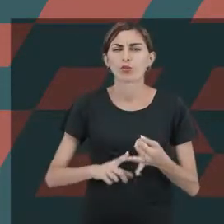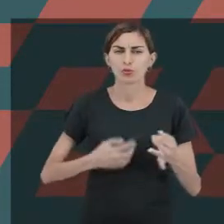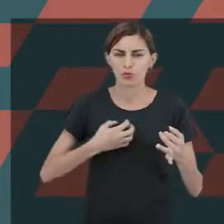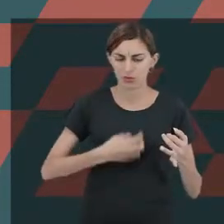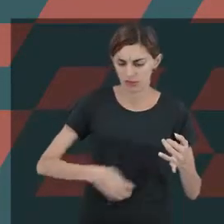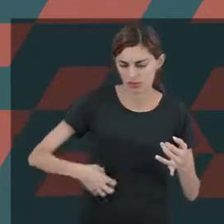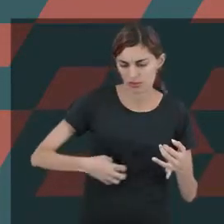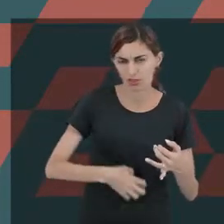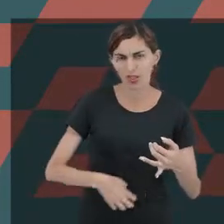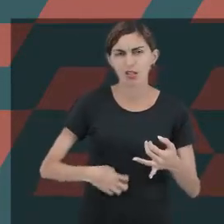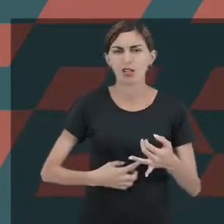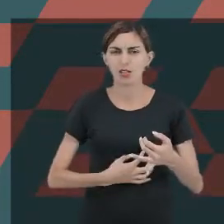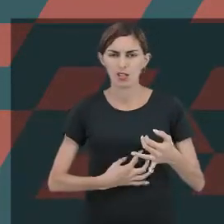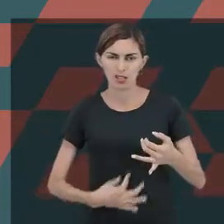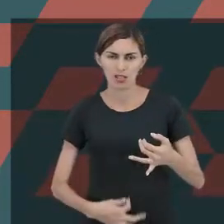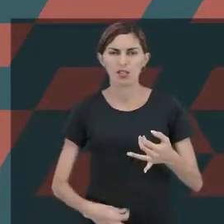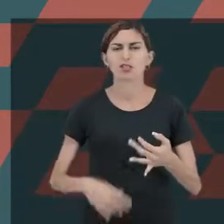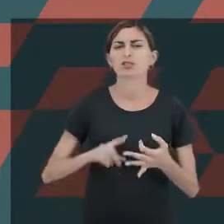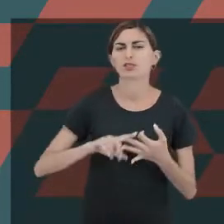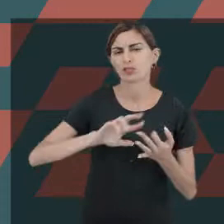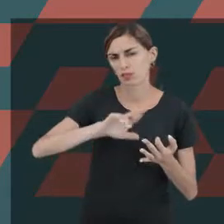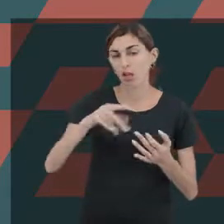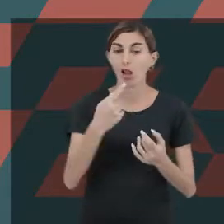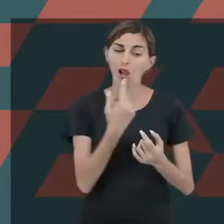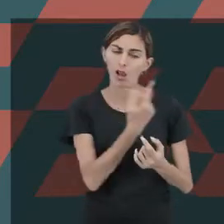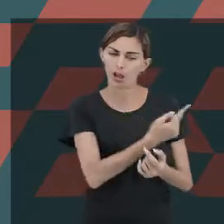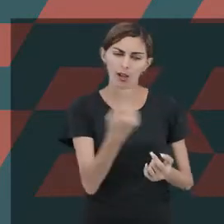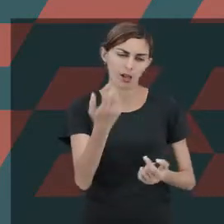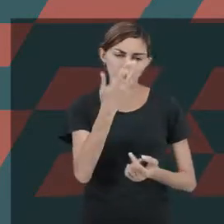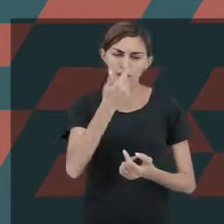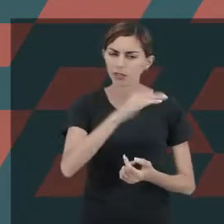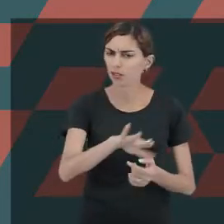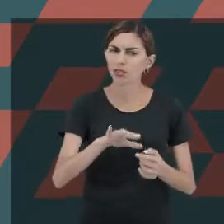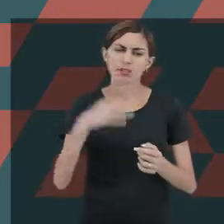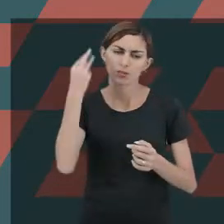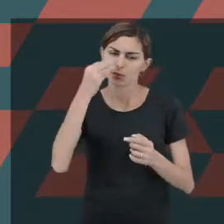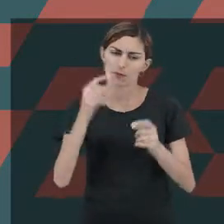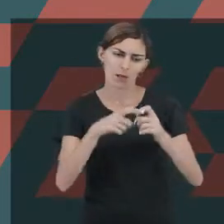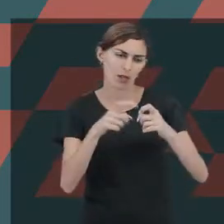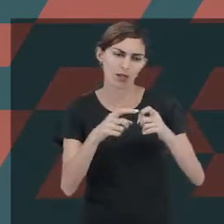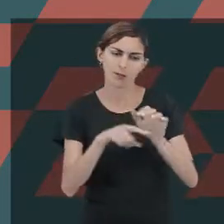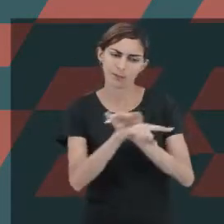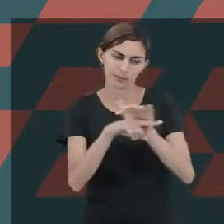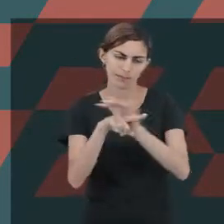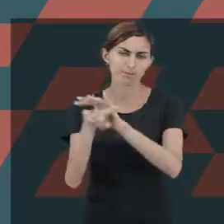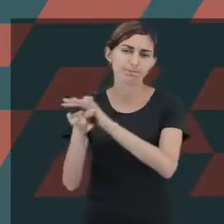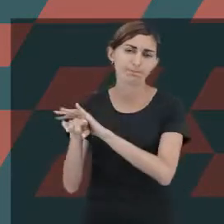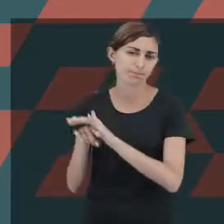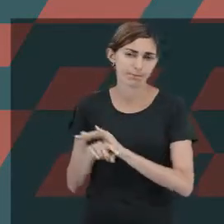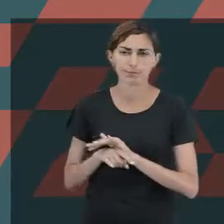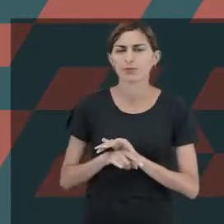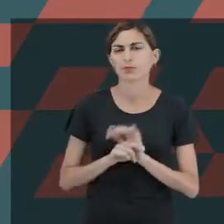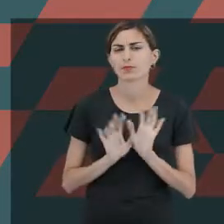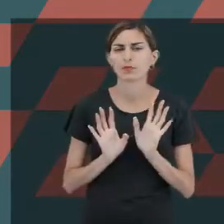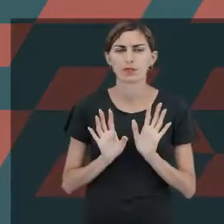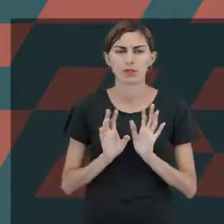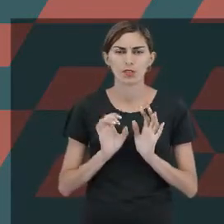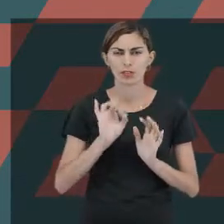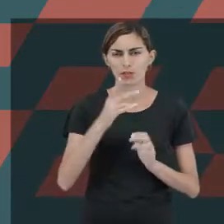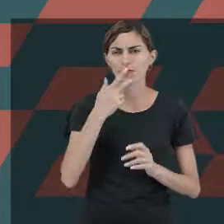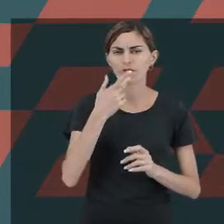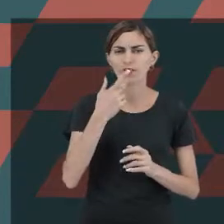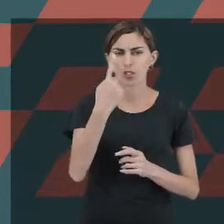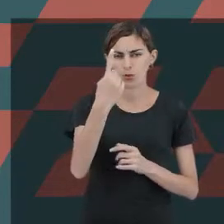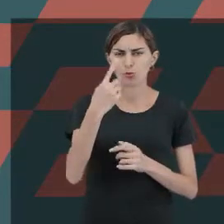né? Isso aí óbvio que a gente tem, cada criança é um caso e o especialista que vai avaliar, né? Aí só falar de um dos tratamentos